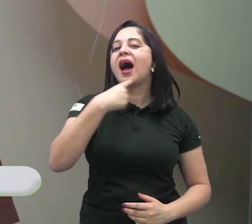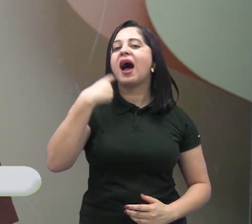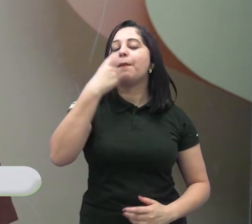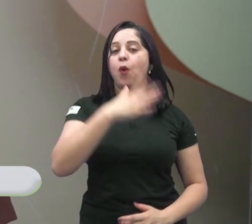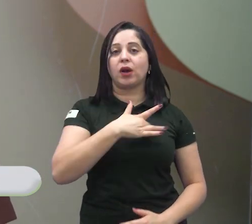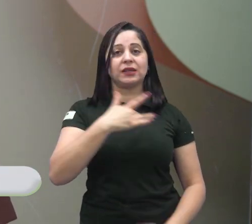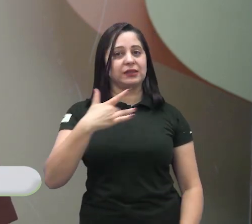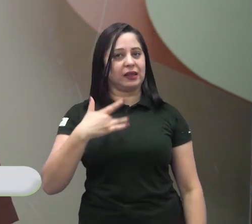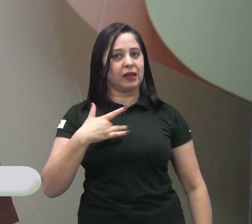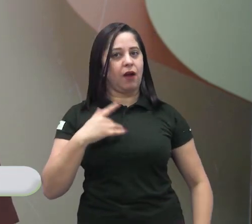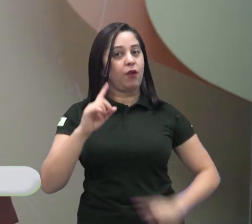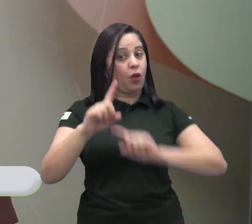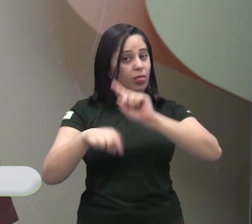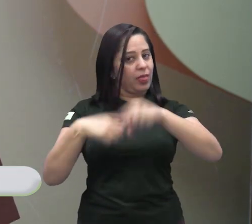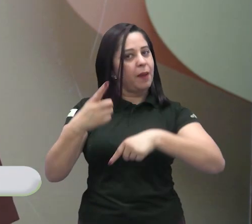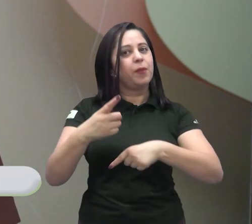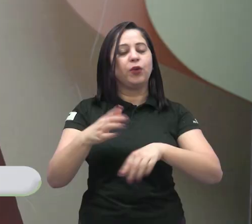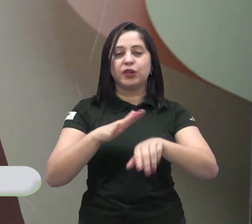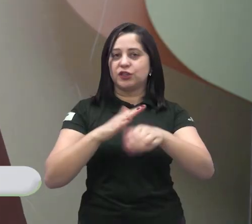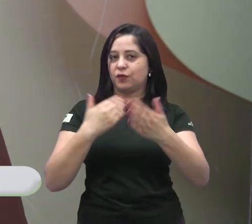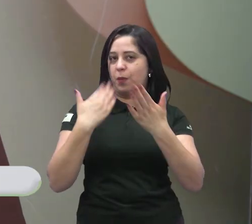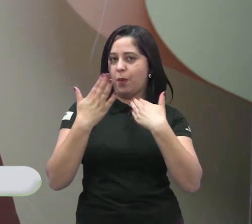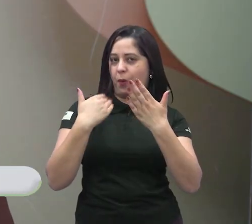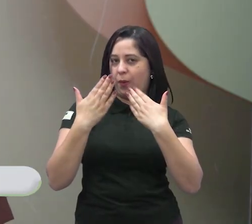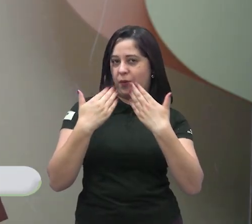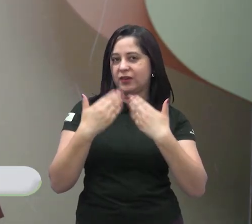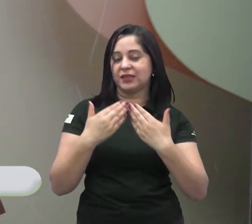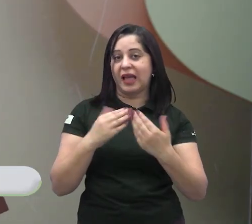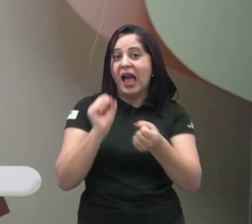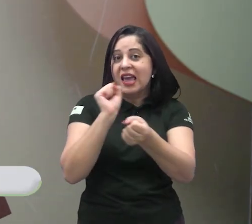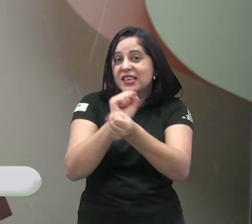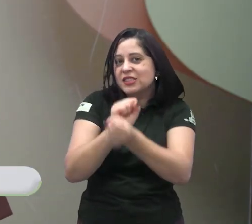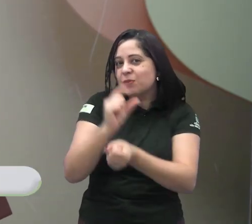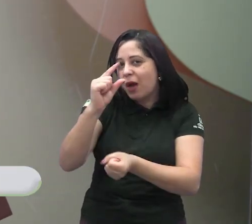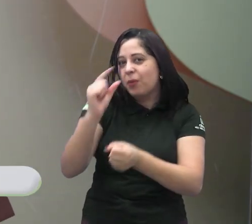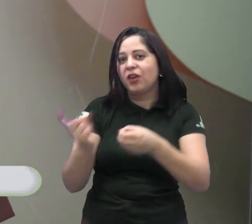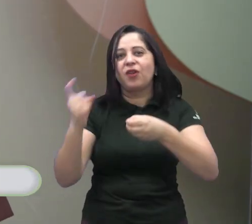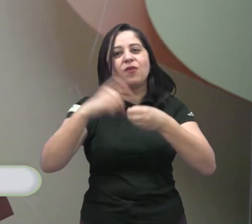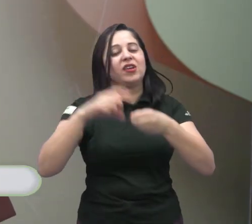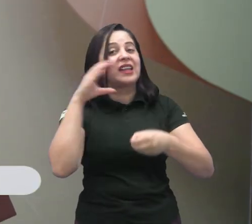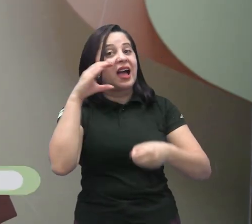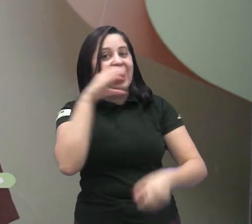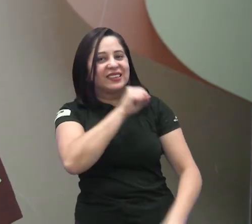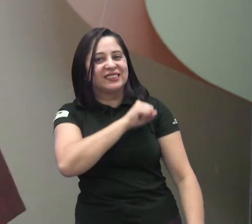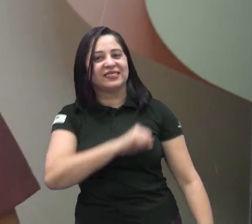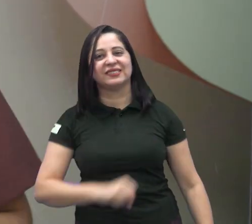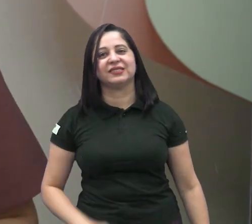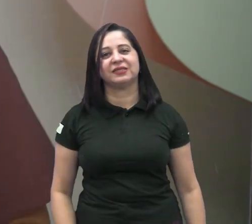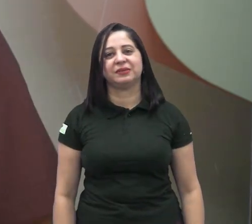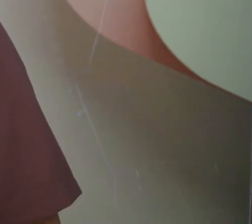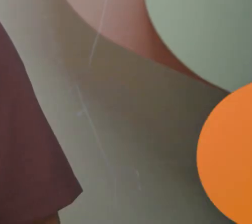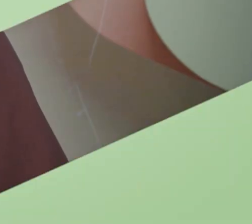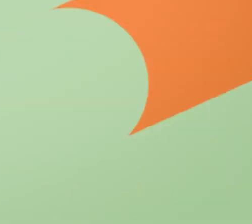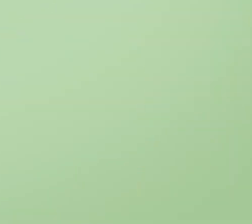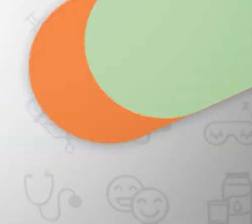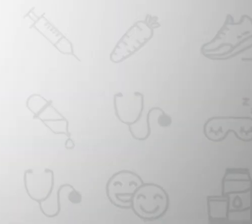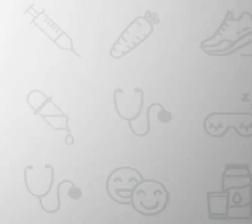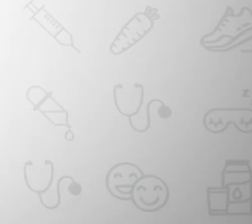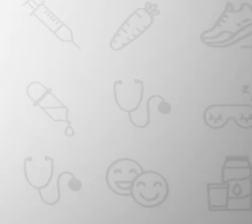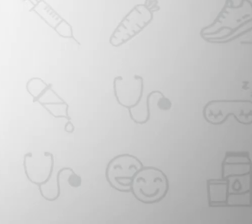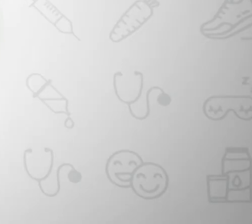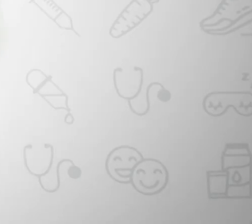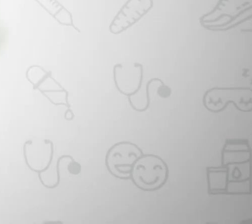e prevenir diversos problemas. E é sobre isso que nós vamos conversar no próximo bloco. Então, fica aí que nós já voltamos.